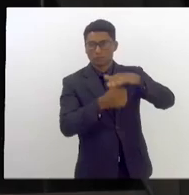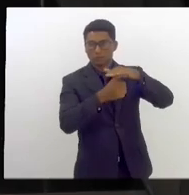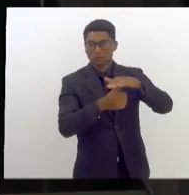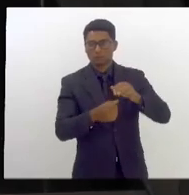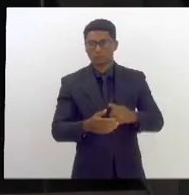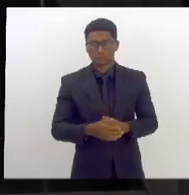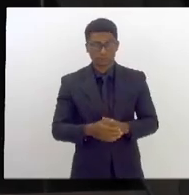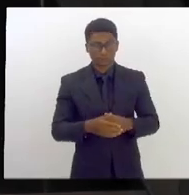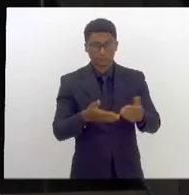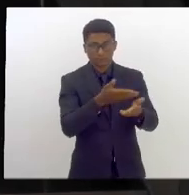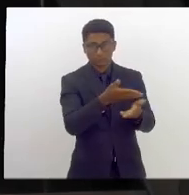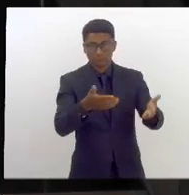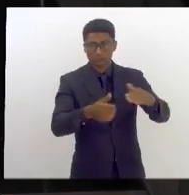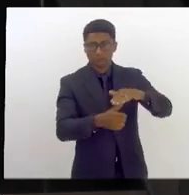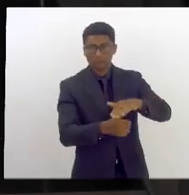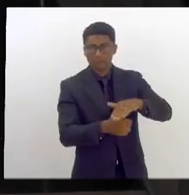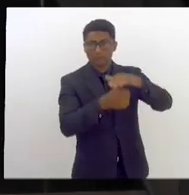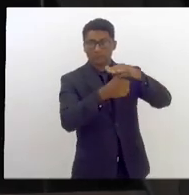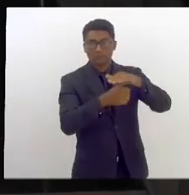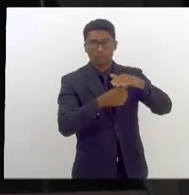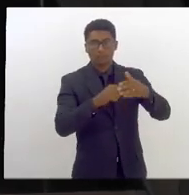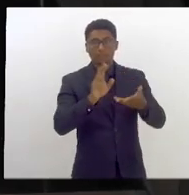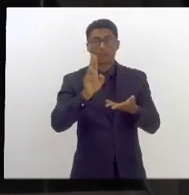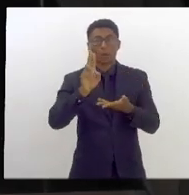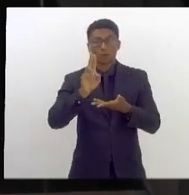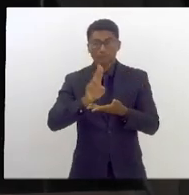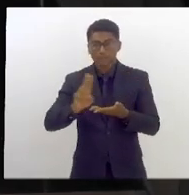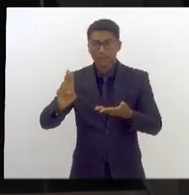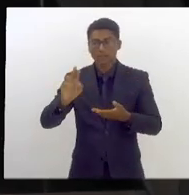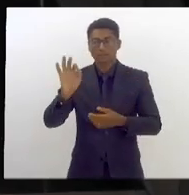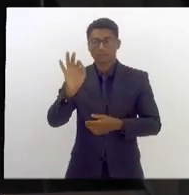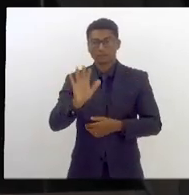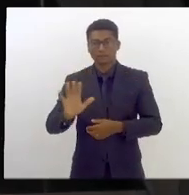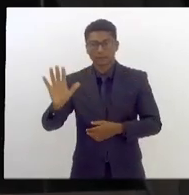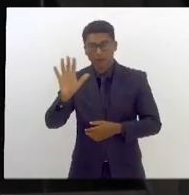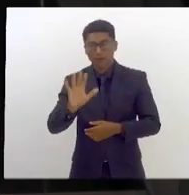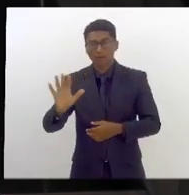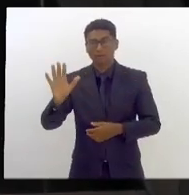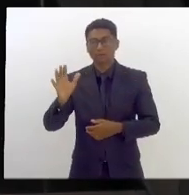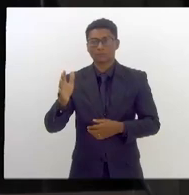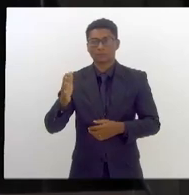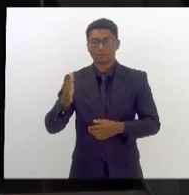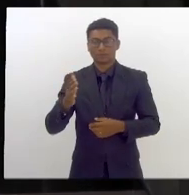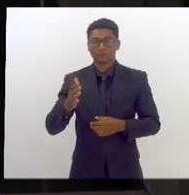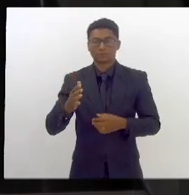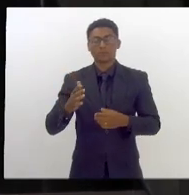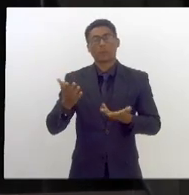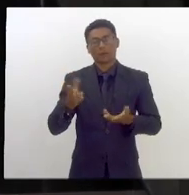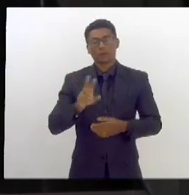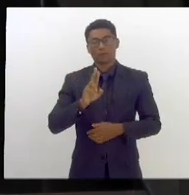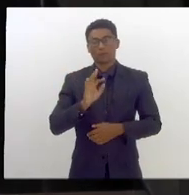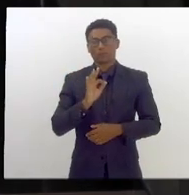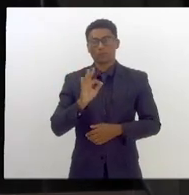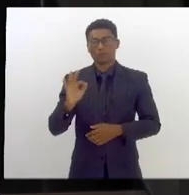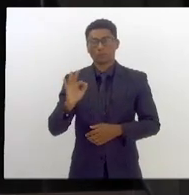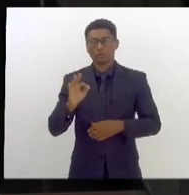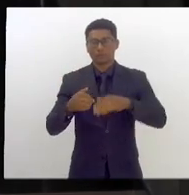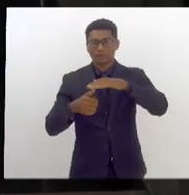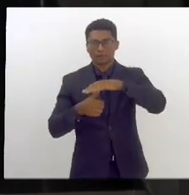auitores das nossas universidades federais da minha UFF cujo reitor